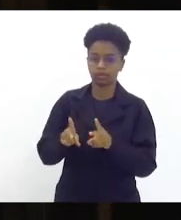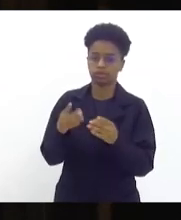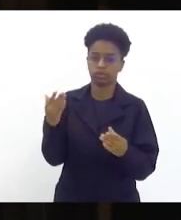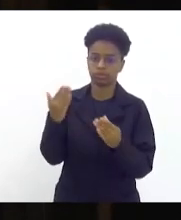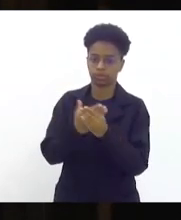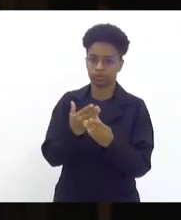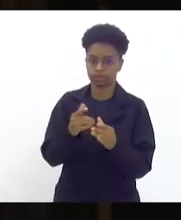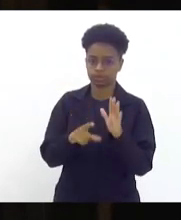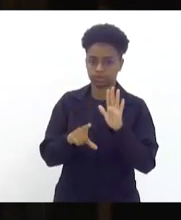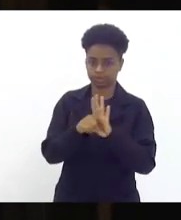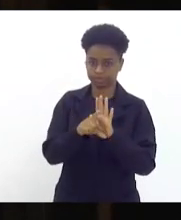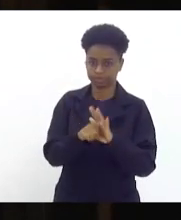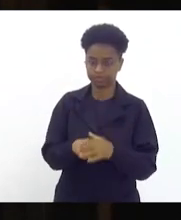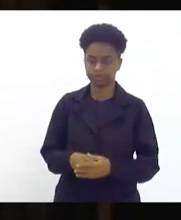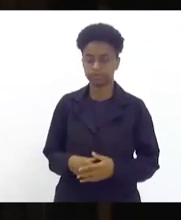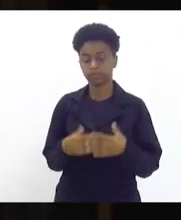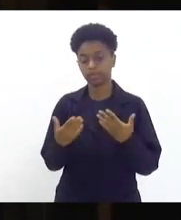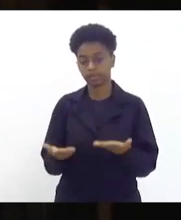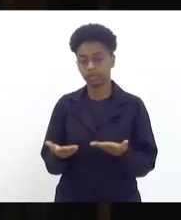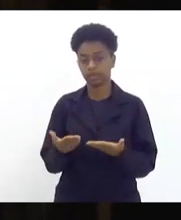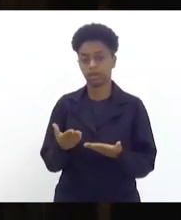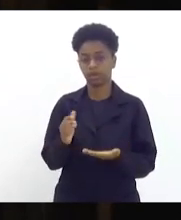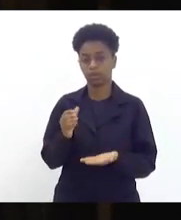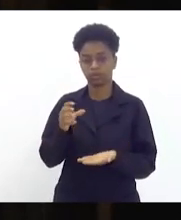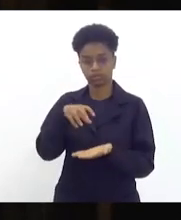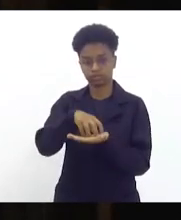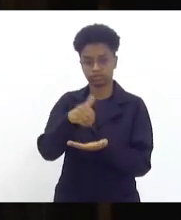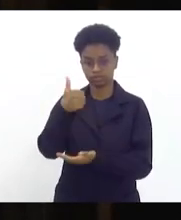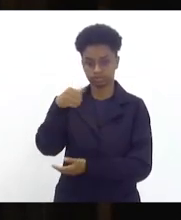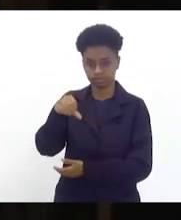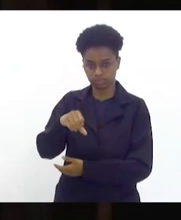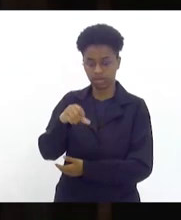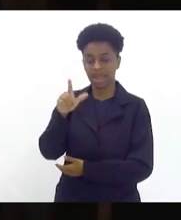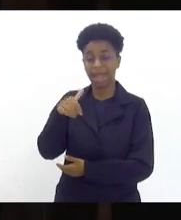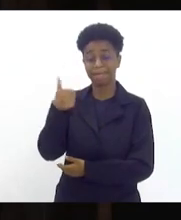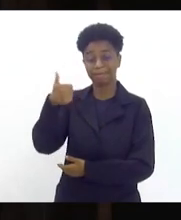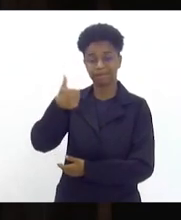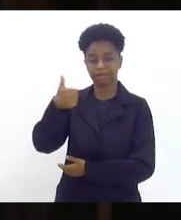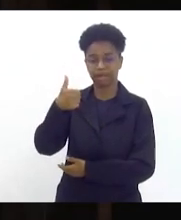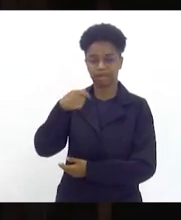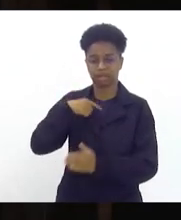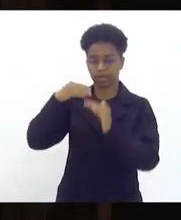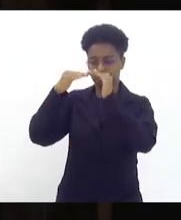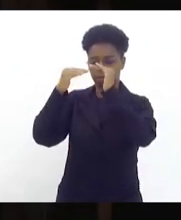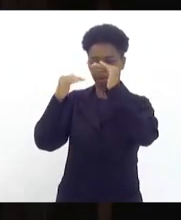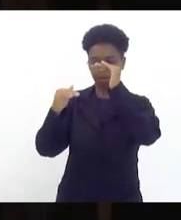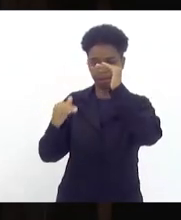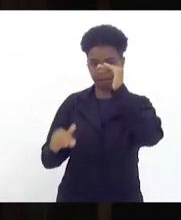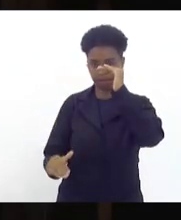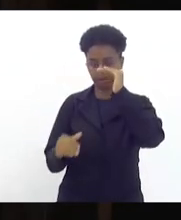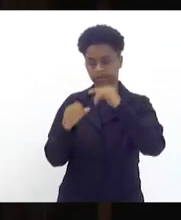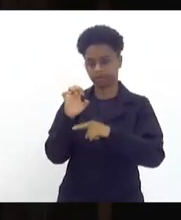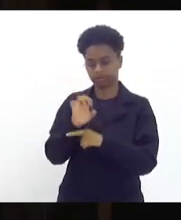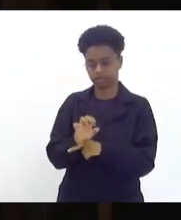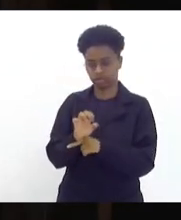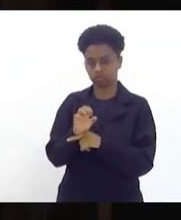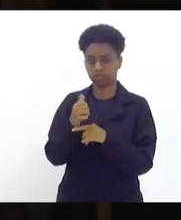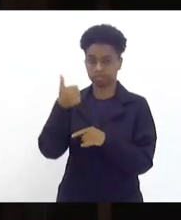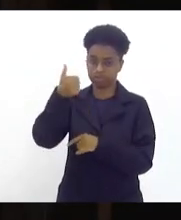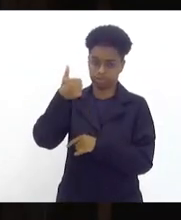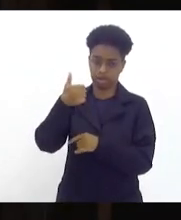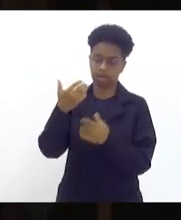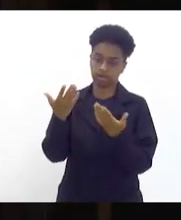legal então a 19 DP encontra-se em primeiro lugar em todo estado muito orgulho e